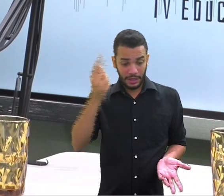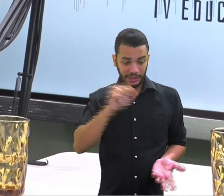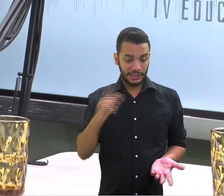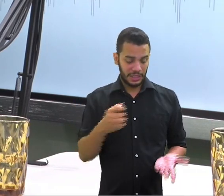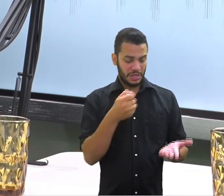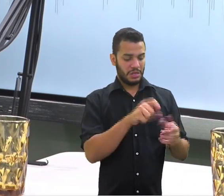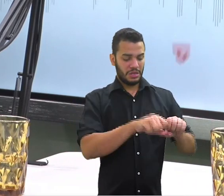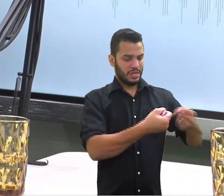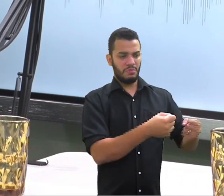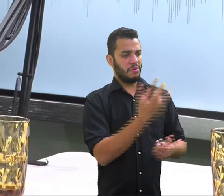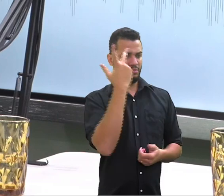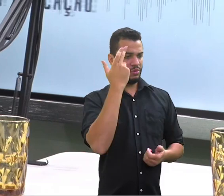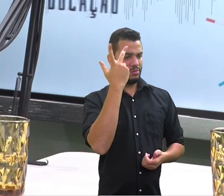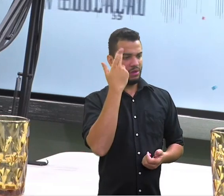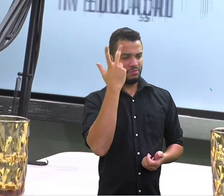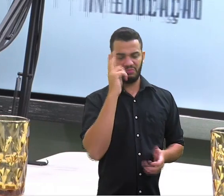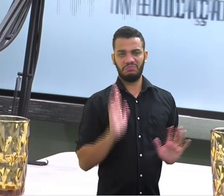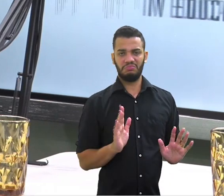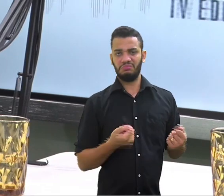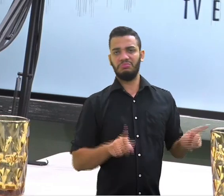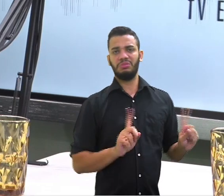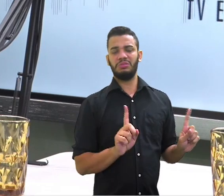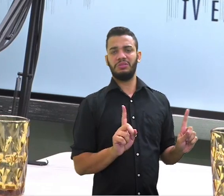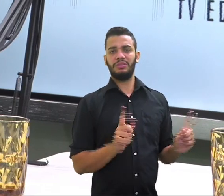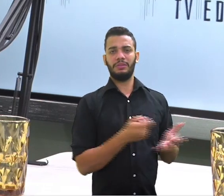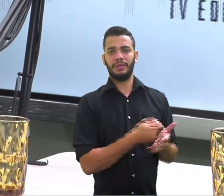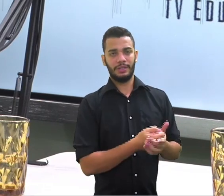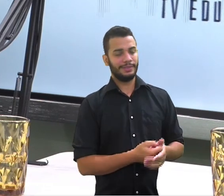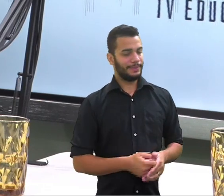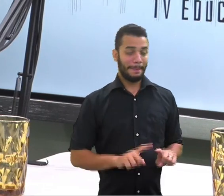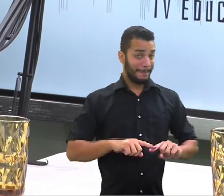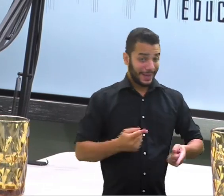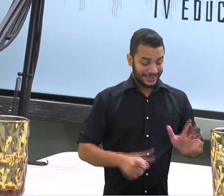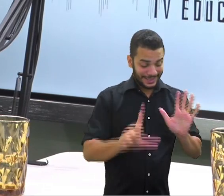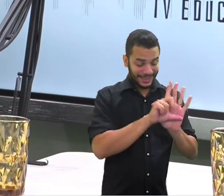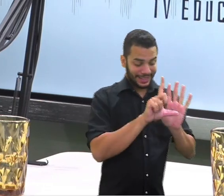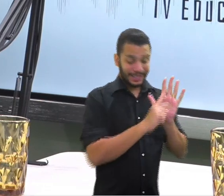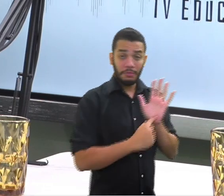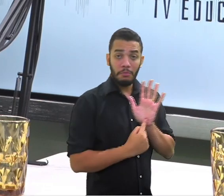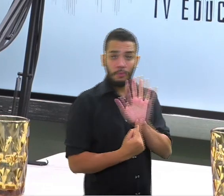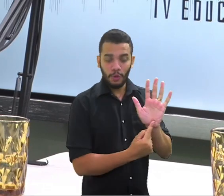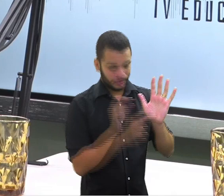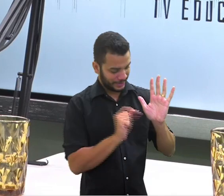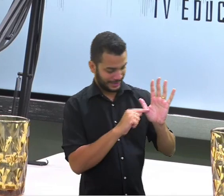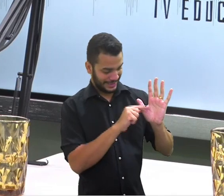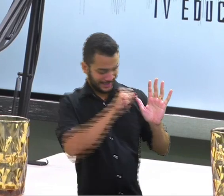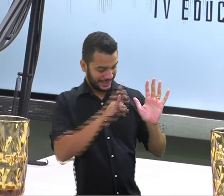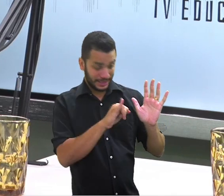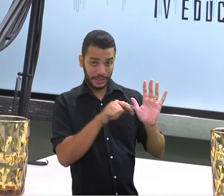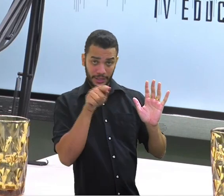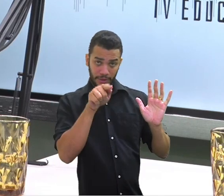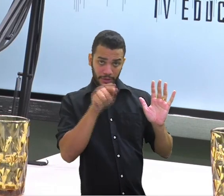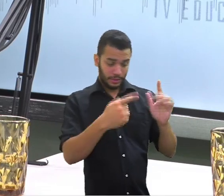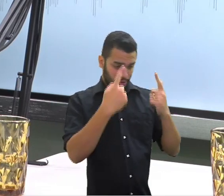bem público, você tem obrigação por lei de ressarcir o Estado ou o município. Aí que eu falei no início da nossa conversa, a